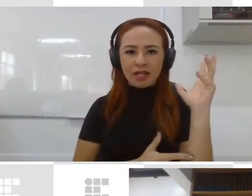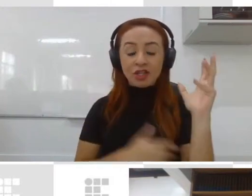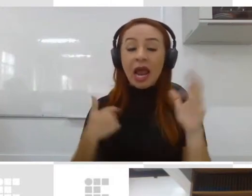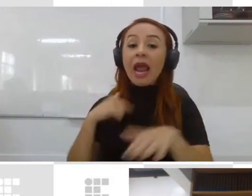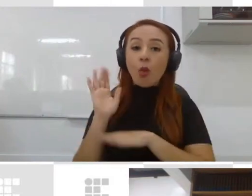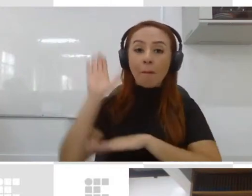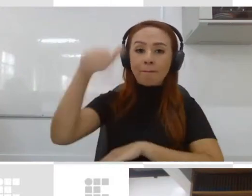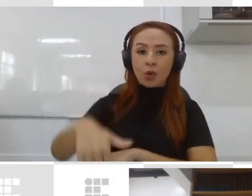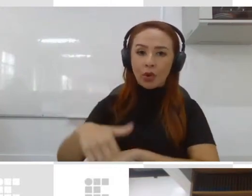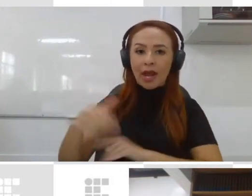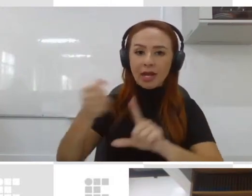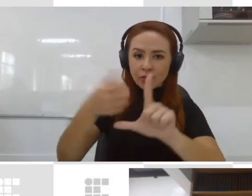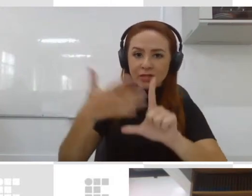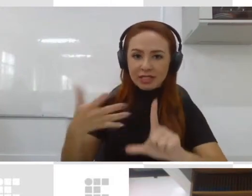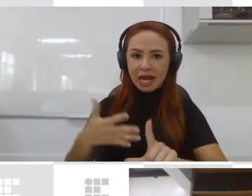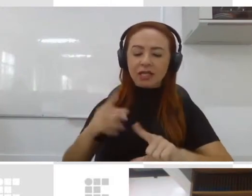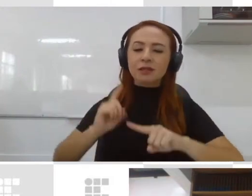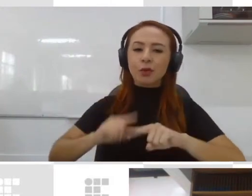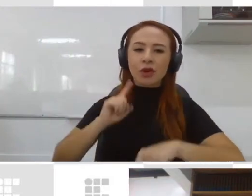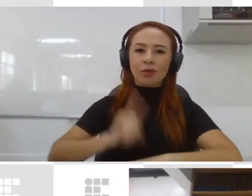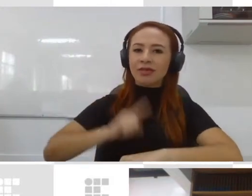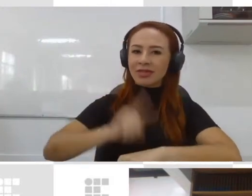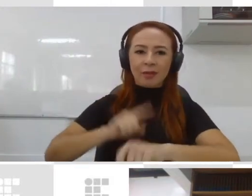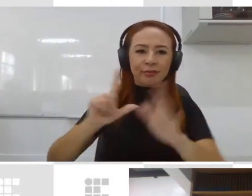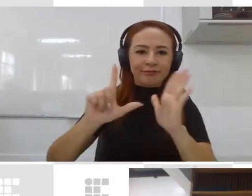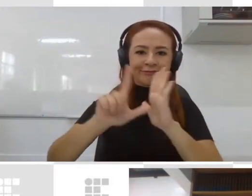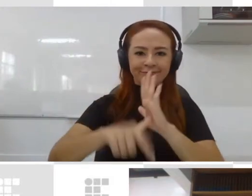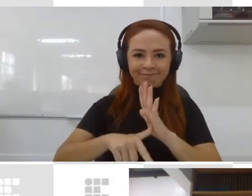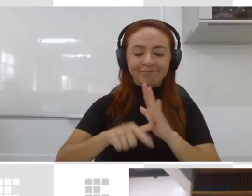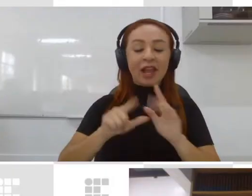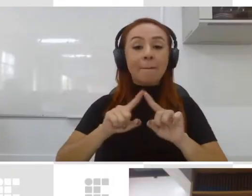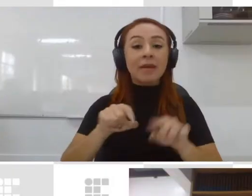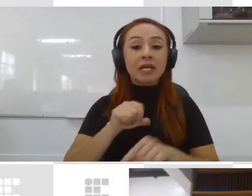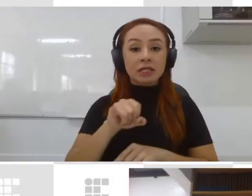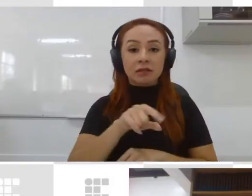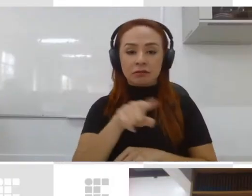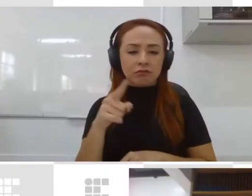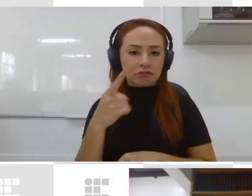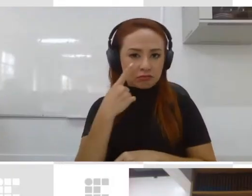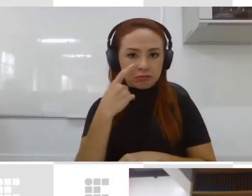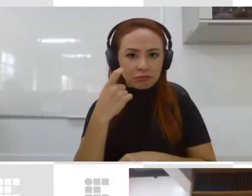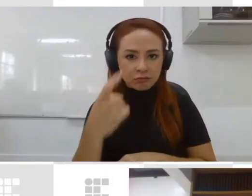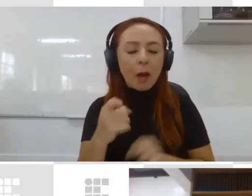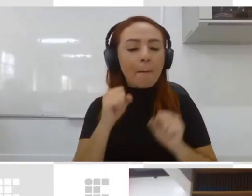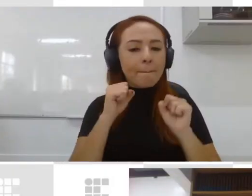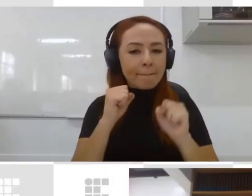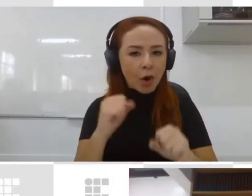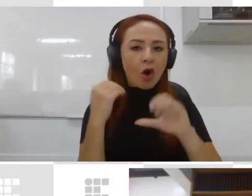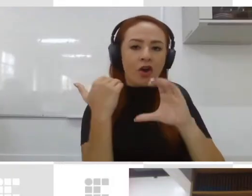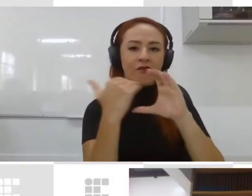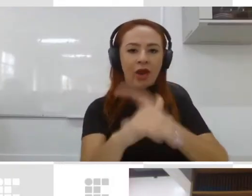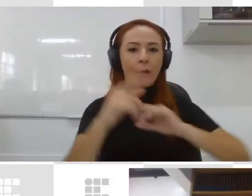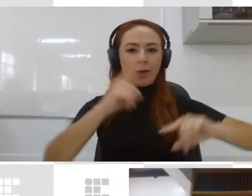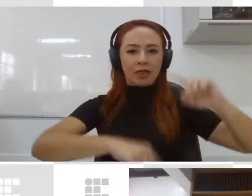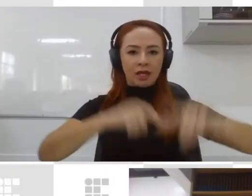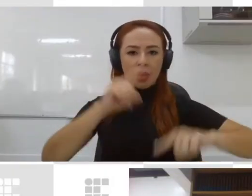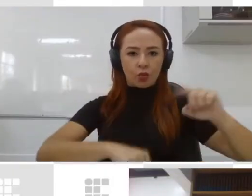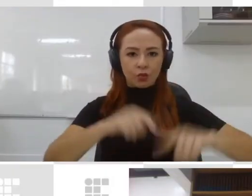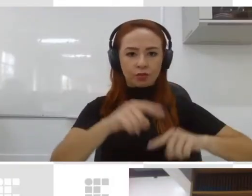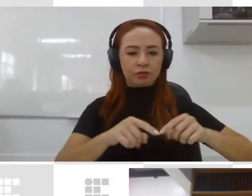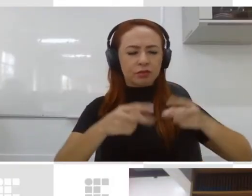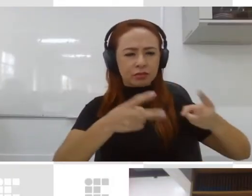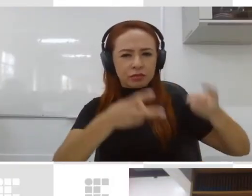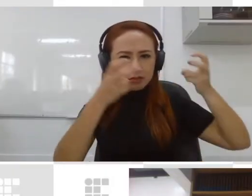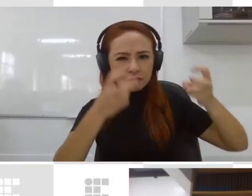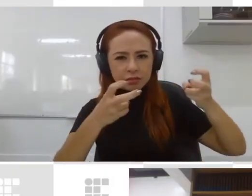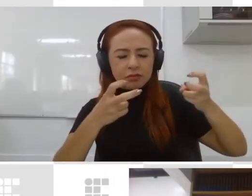mas se alguém tiver interesse, você, por favor, repasse o PowerPoint para eles, e você vai ver que nós temos hoje um